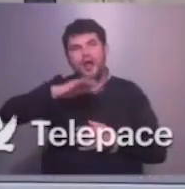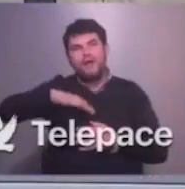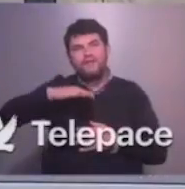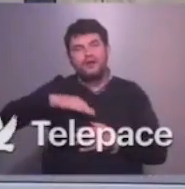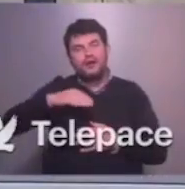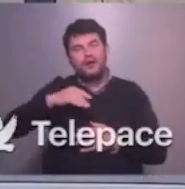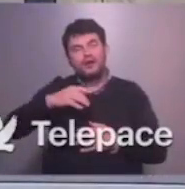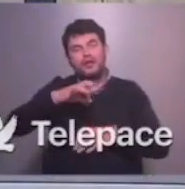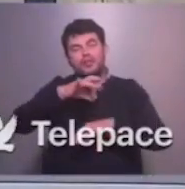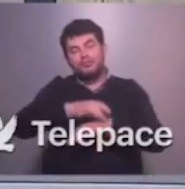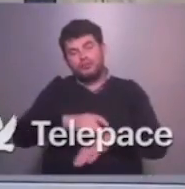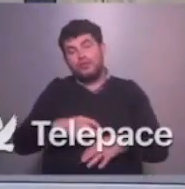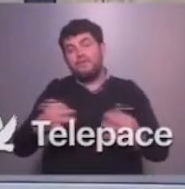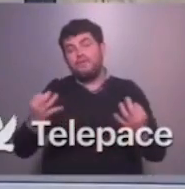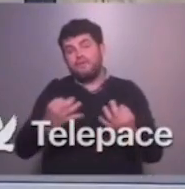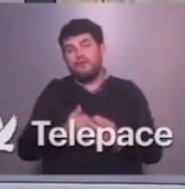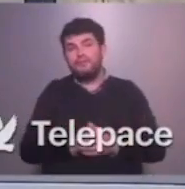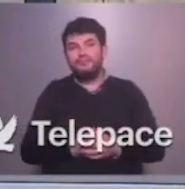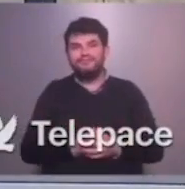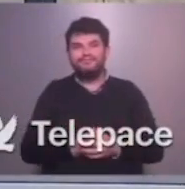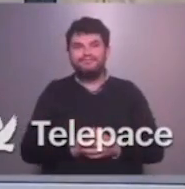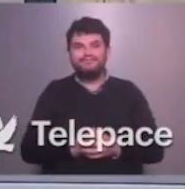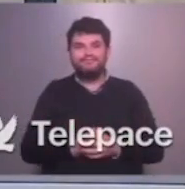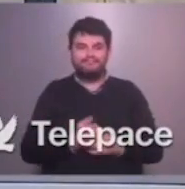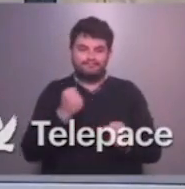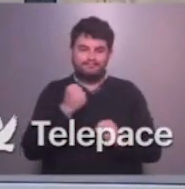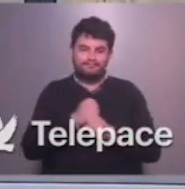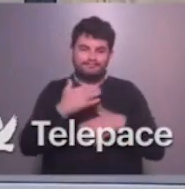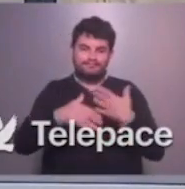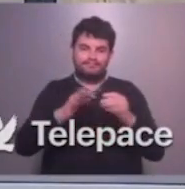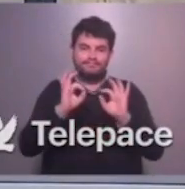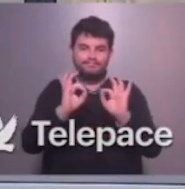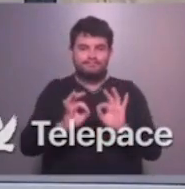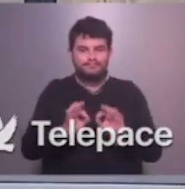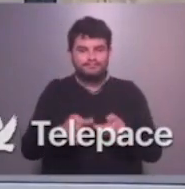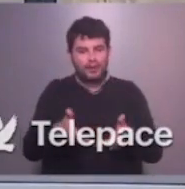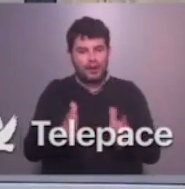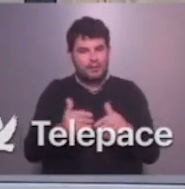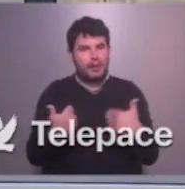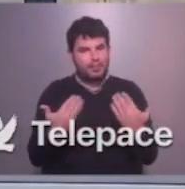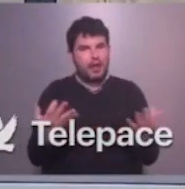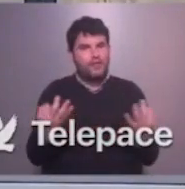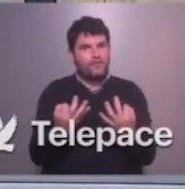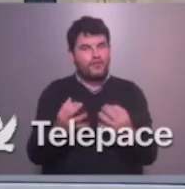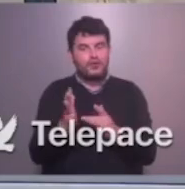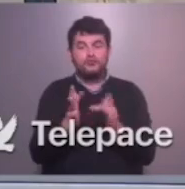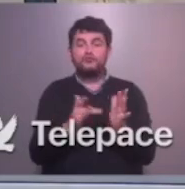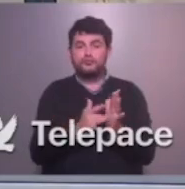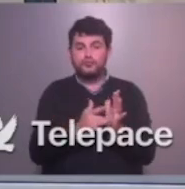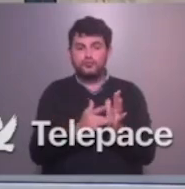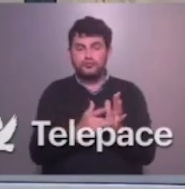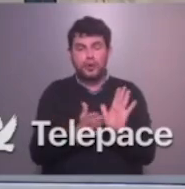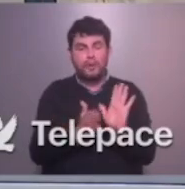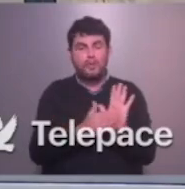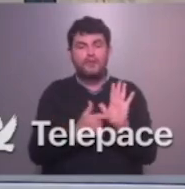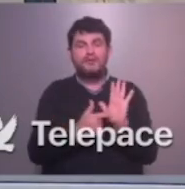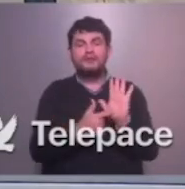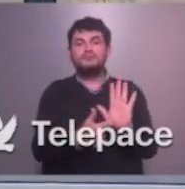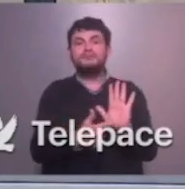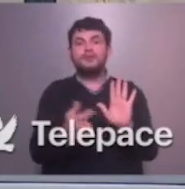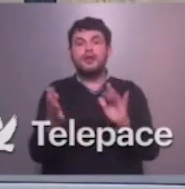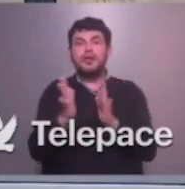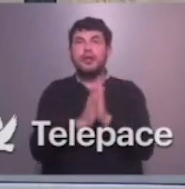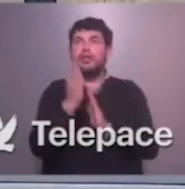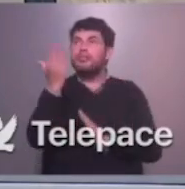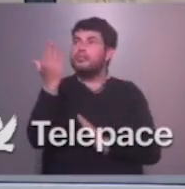e desvalidos. Com a sua atuação curativa e libertadora, Jesus é sinal de